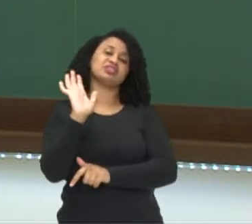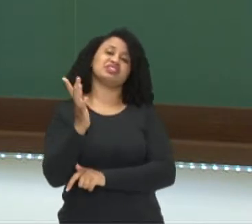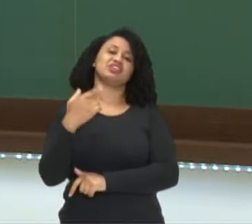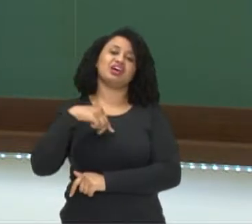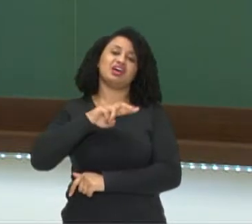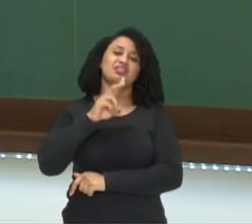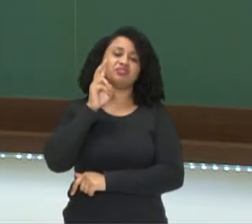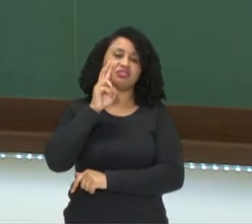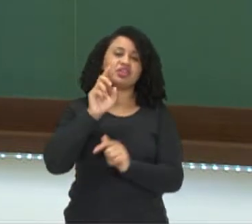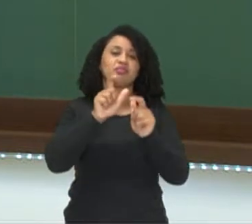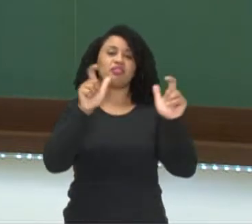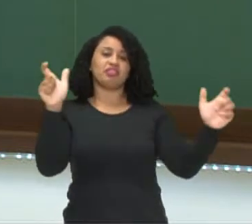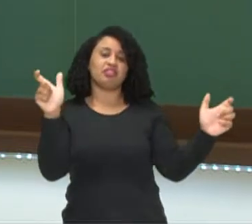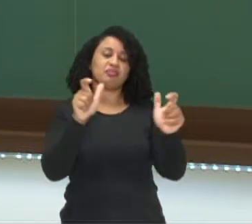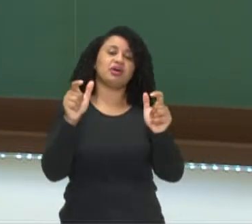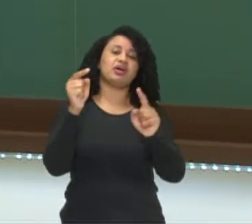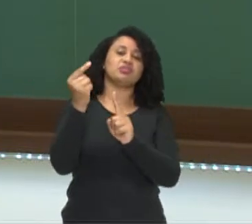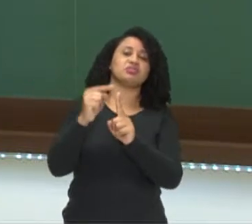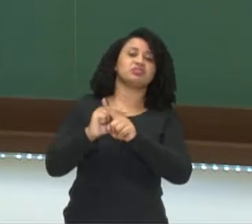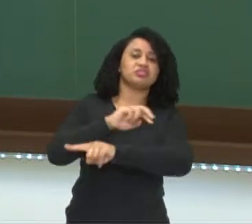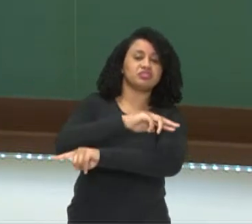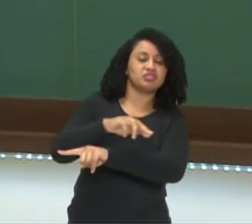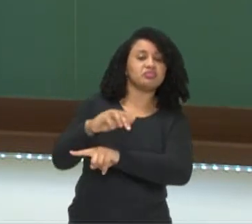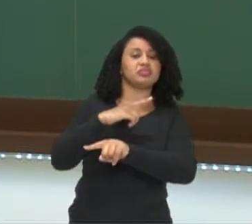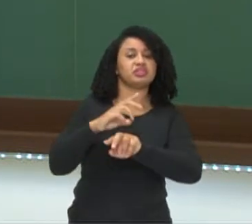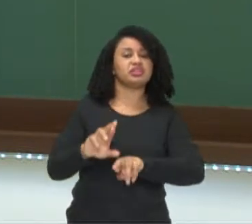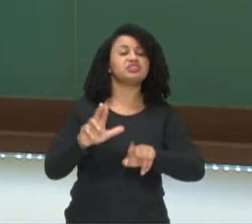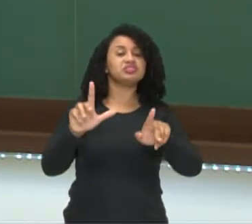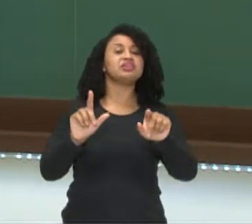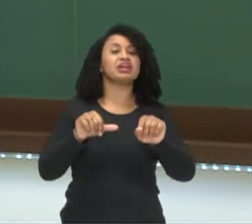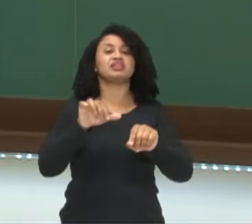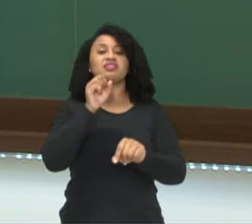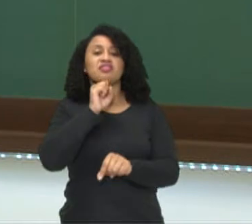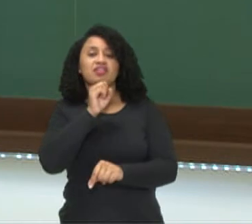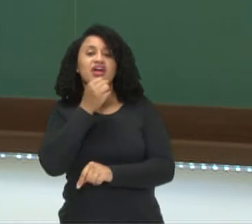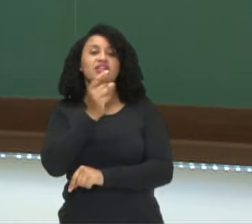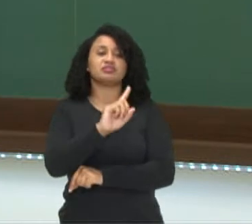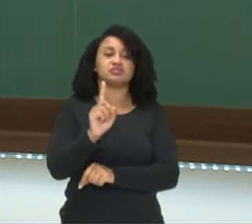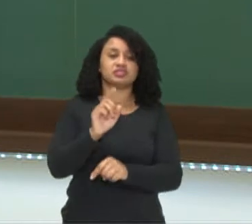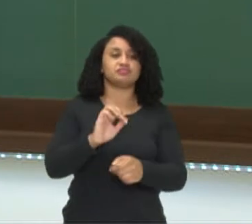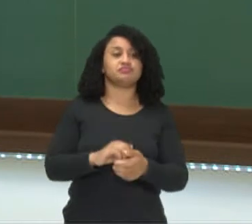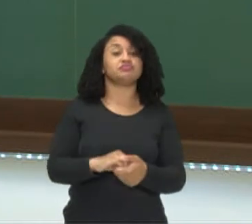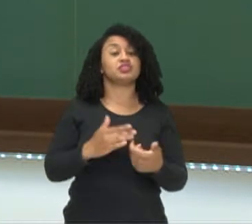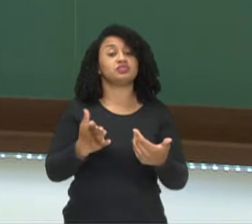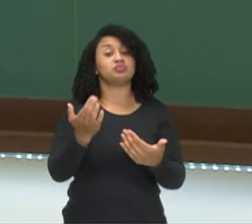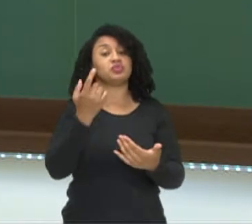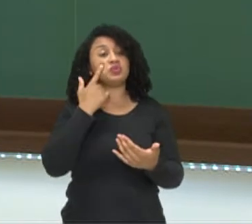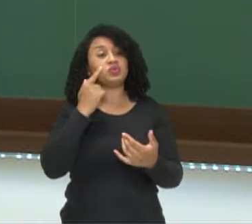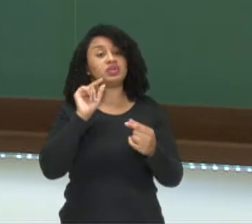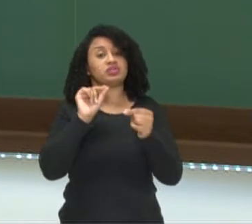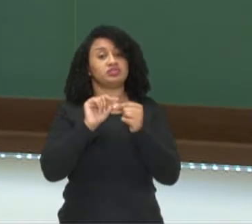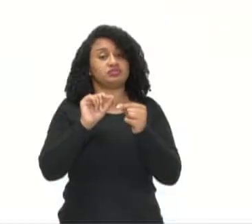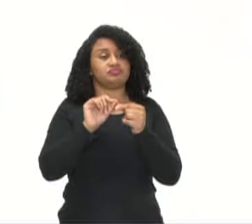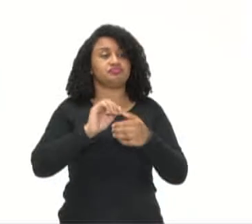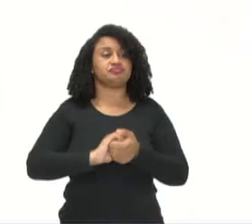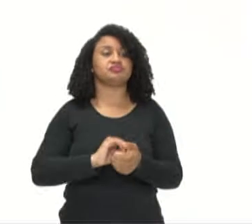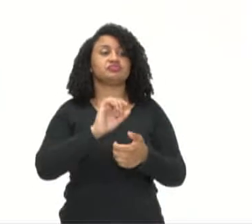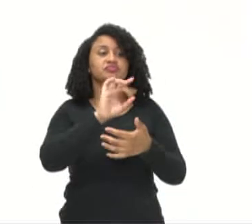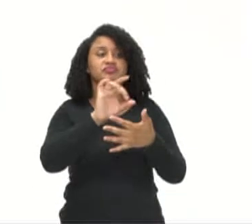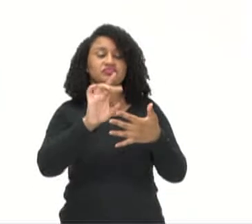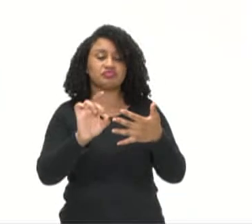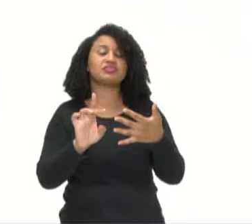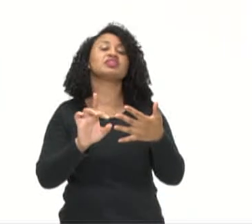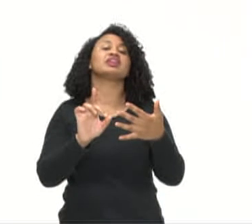né? O tamanho, a raça, tem diferença no envelhecimento. Então vamos ver o que eles fizeram. Ó, cada raça tem